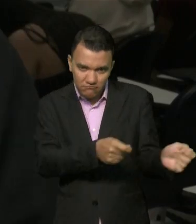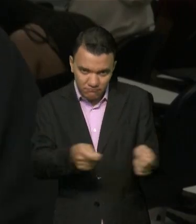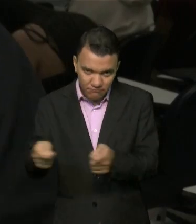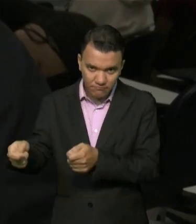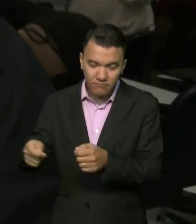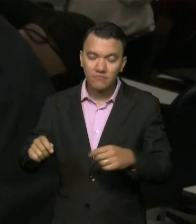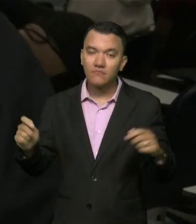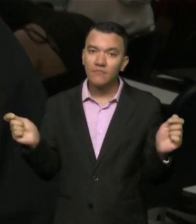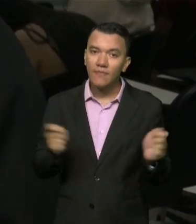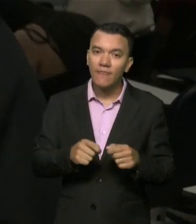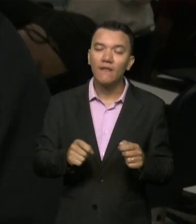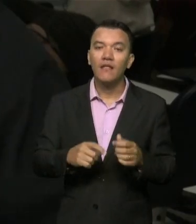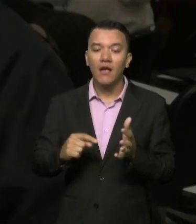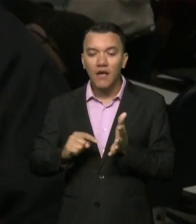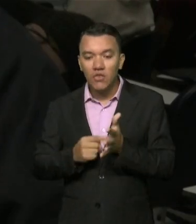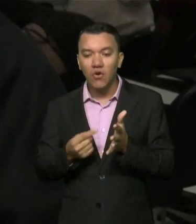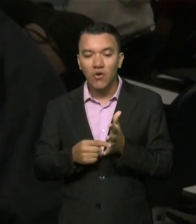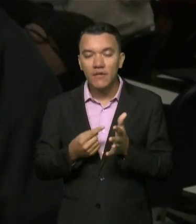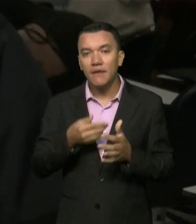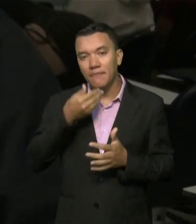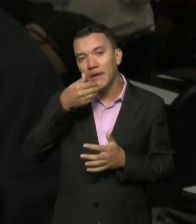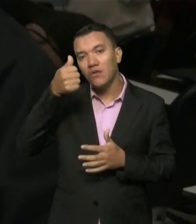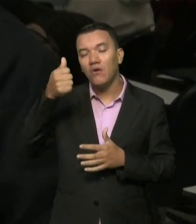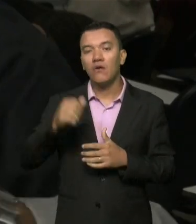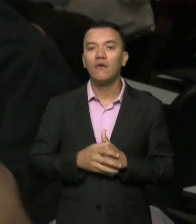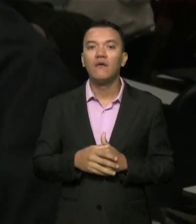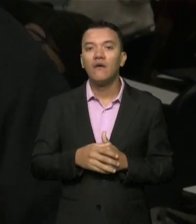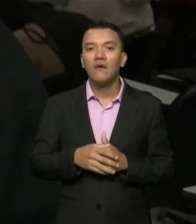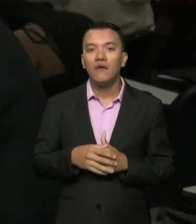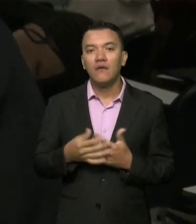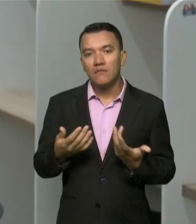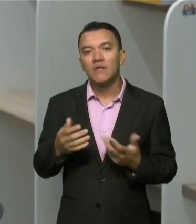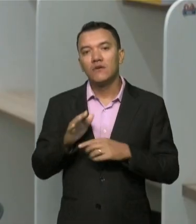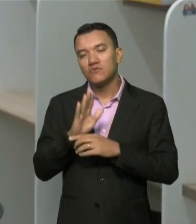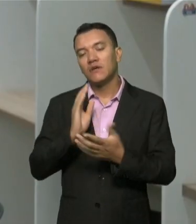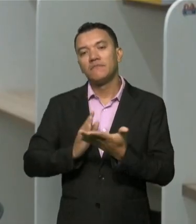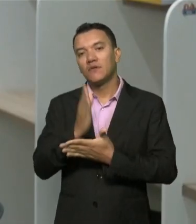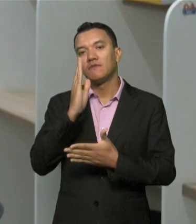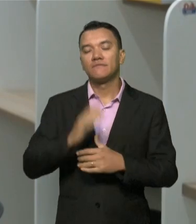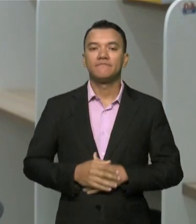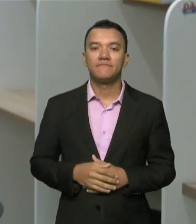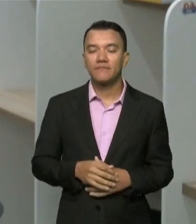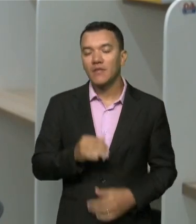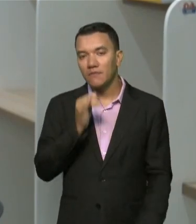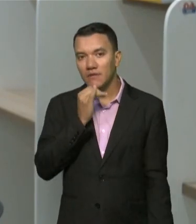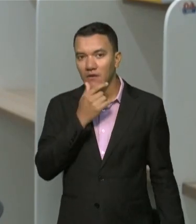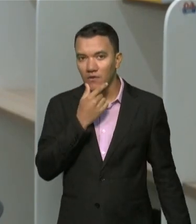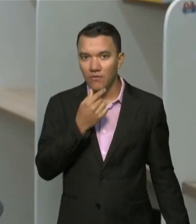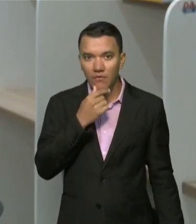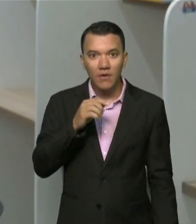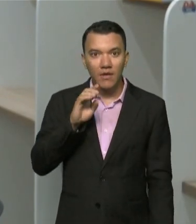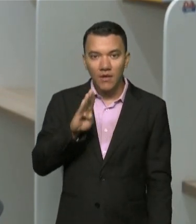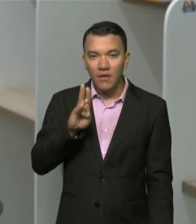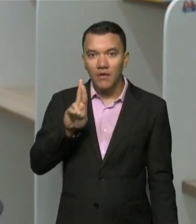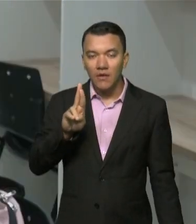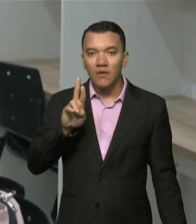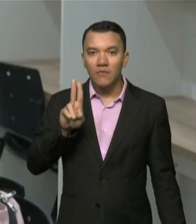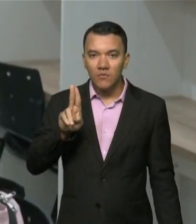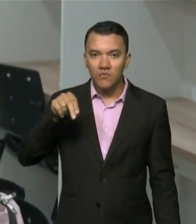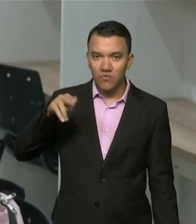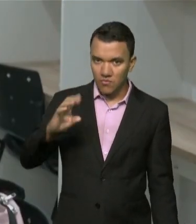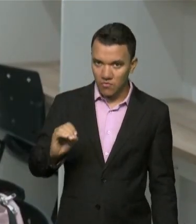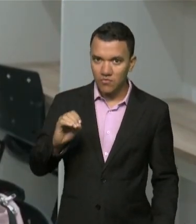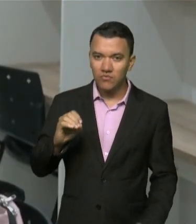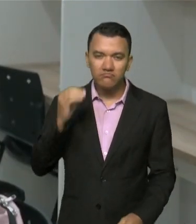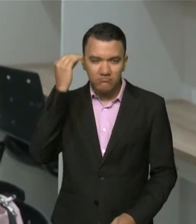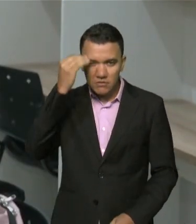ter um resultado um pouco melhor e, de preferência, aquilo que venha a levar à aprovação. Bruno já teve múltiplas experiências com o exame. Ele não